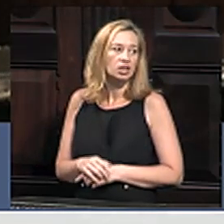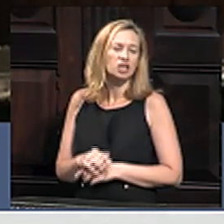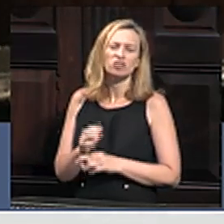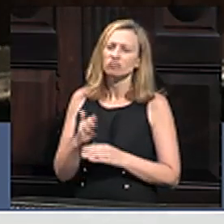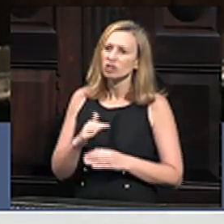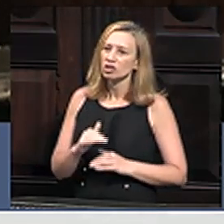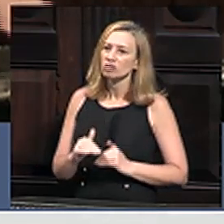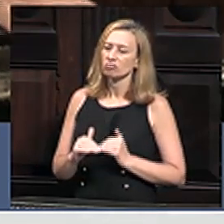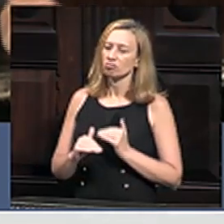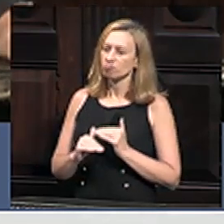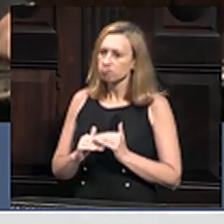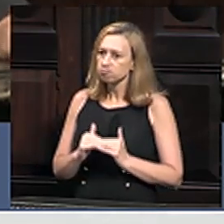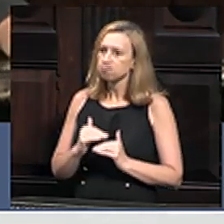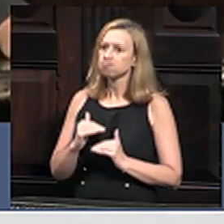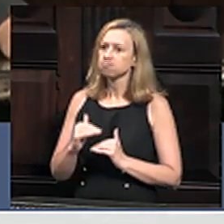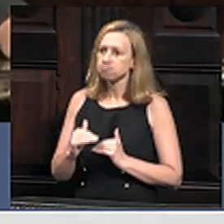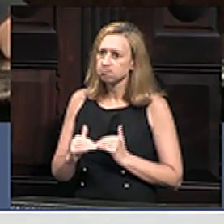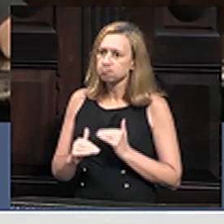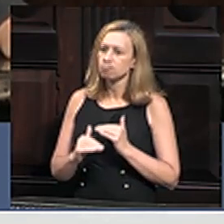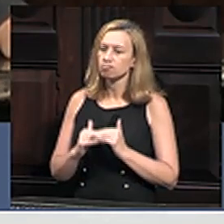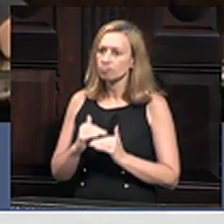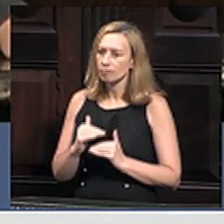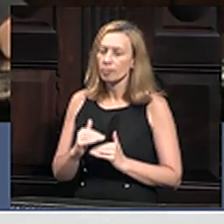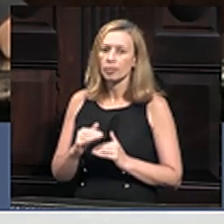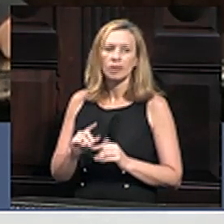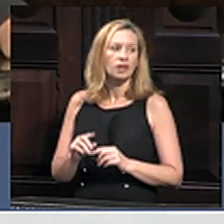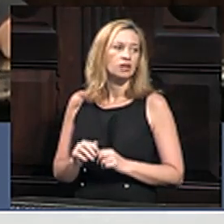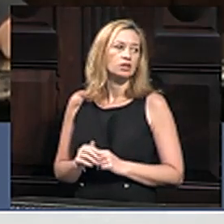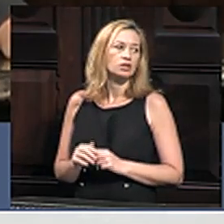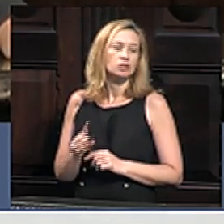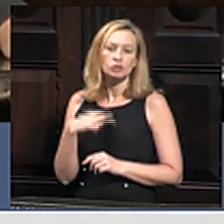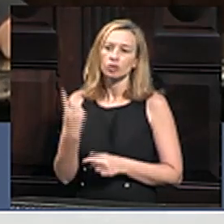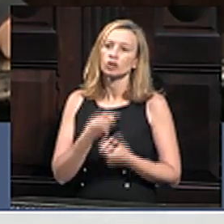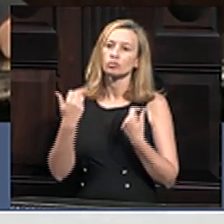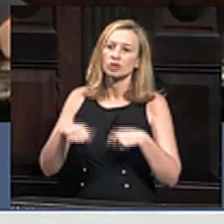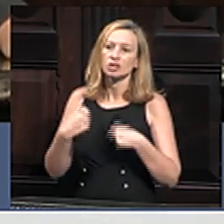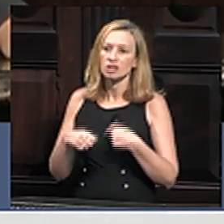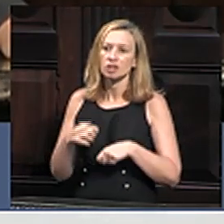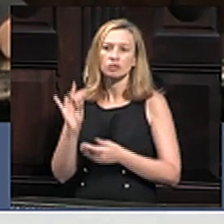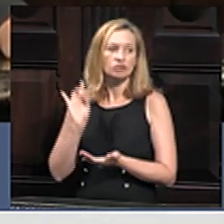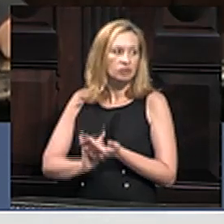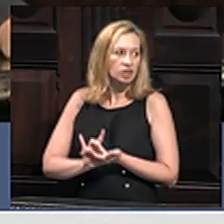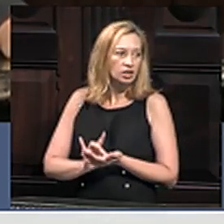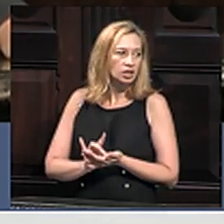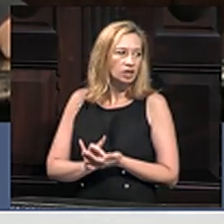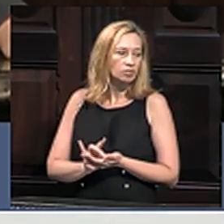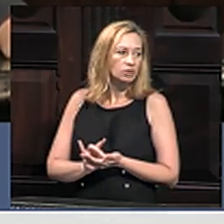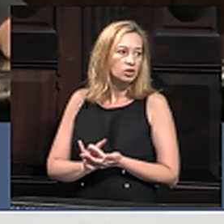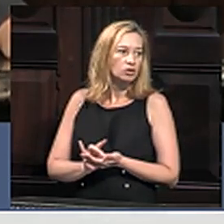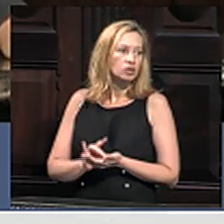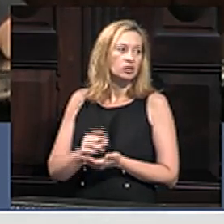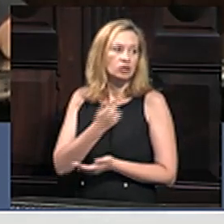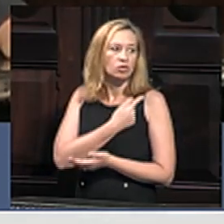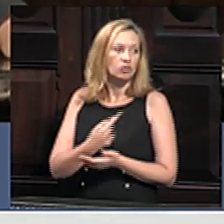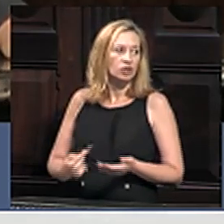devagar, do Comperj, de outros segmentos, então nós precisamos realmente ter um governador qualificado.